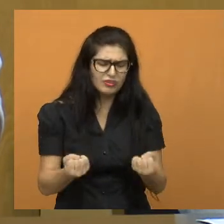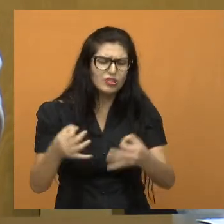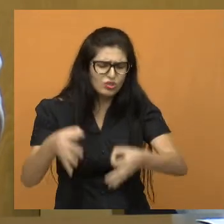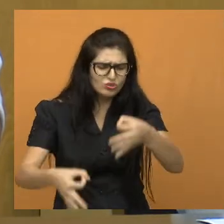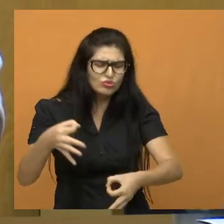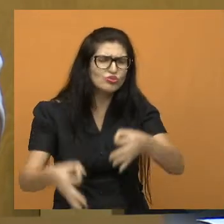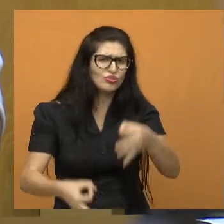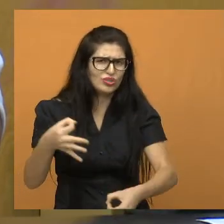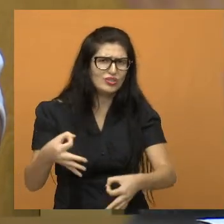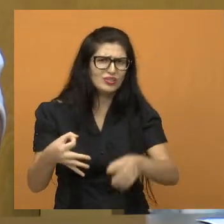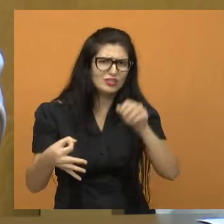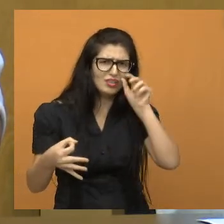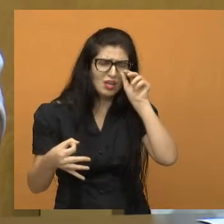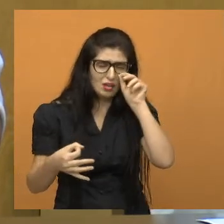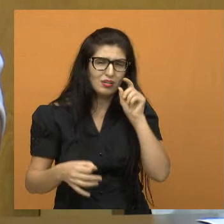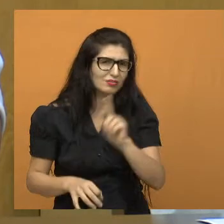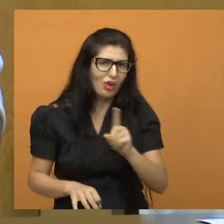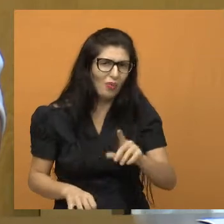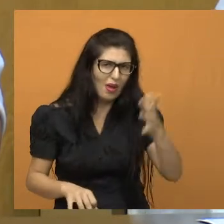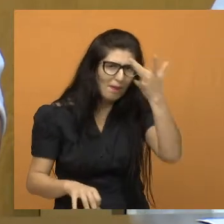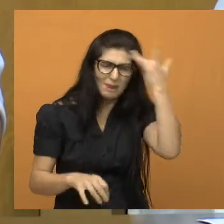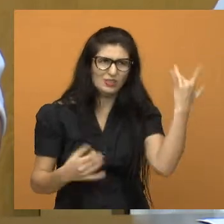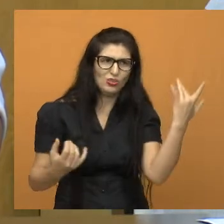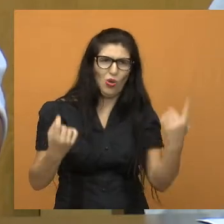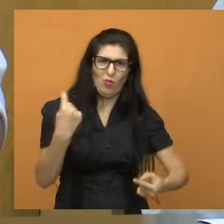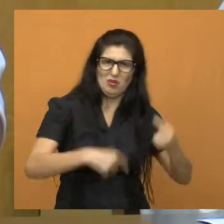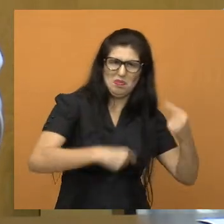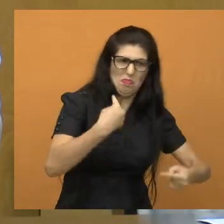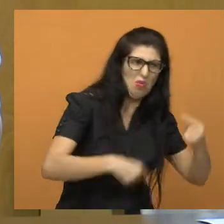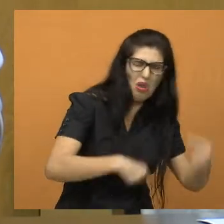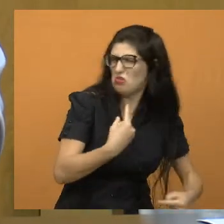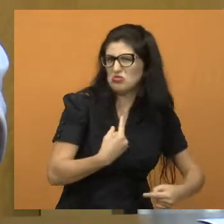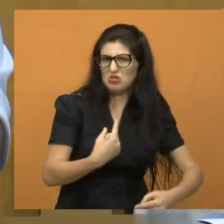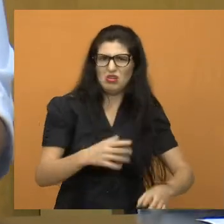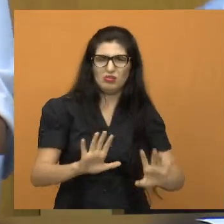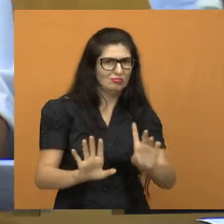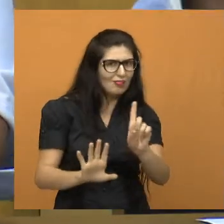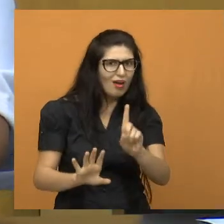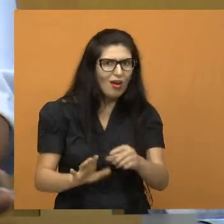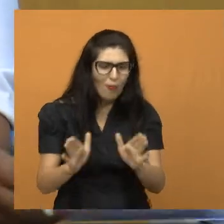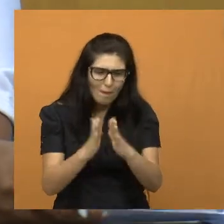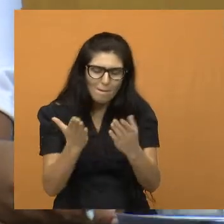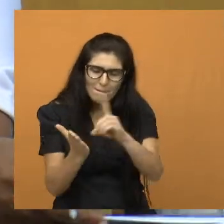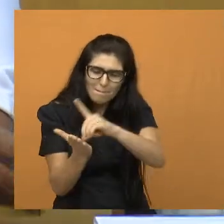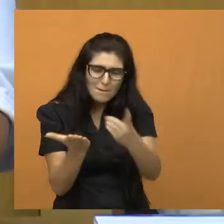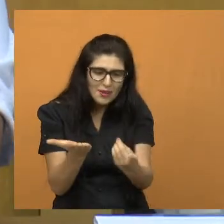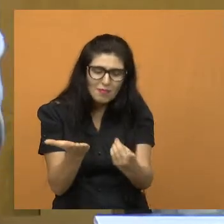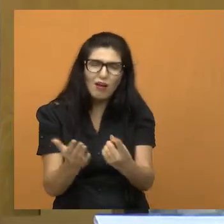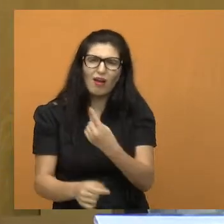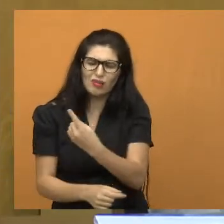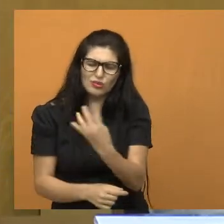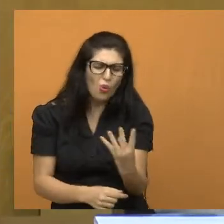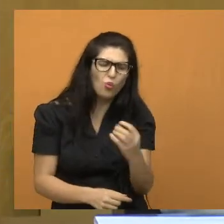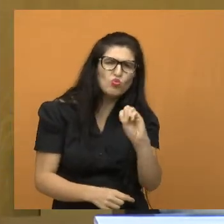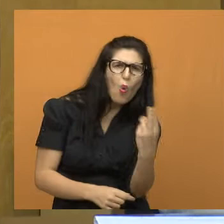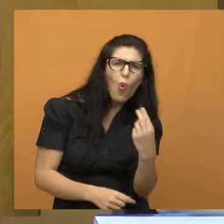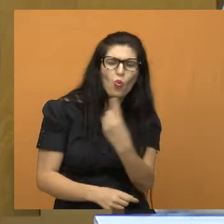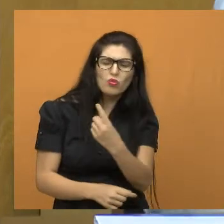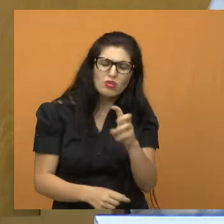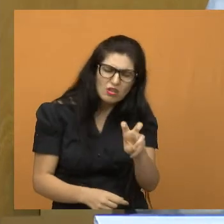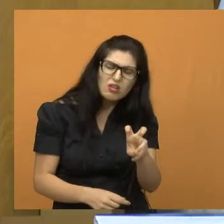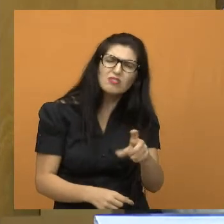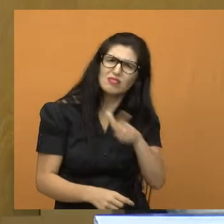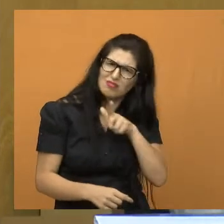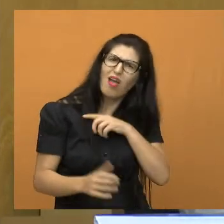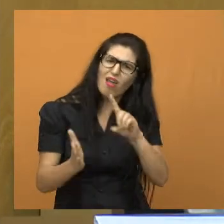coisa de comunista. Palavra de Francisco. Está lá no 14 ou 15, no item tá. E,